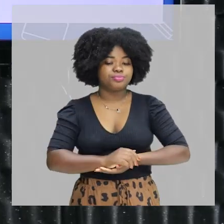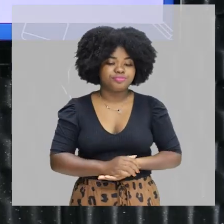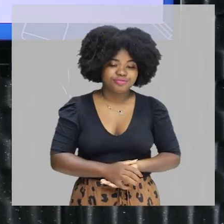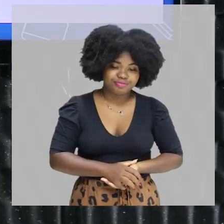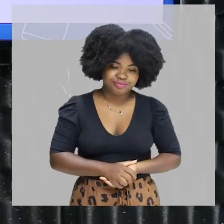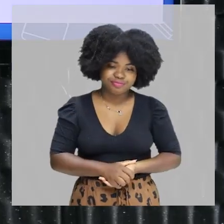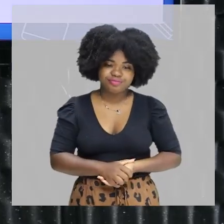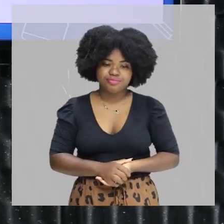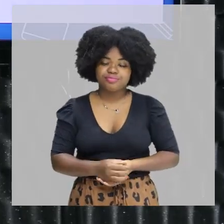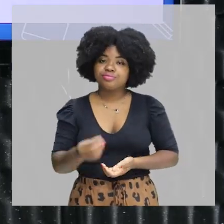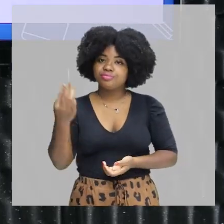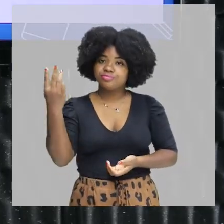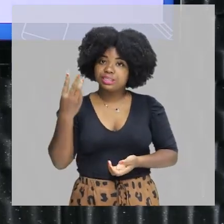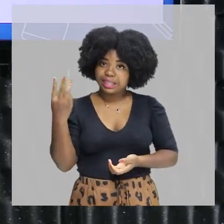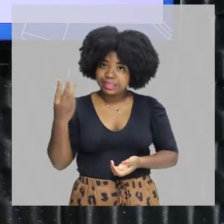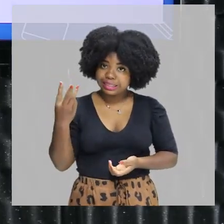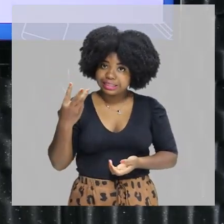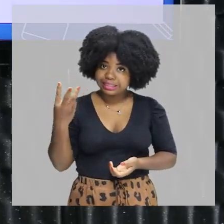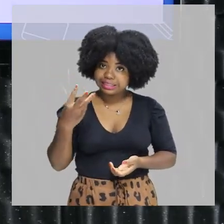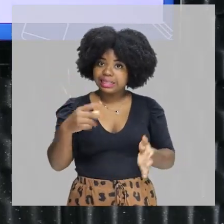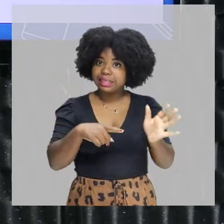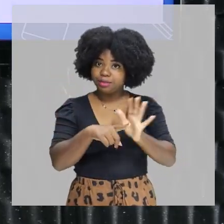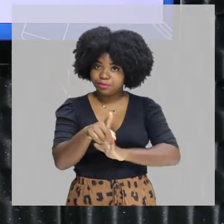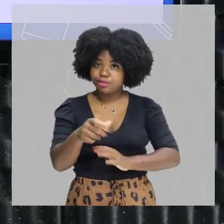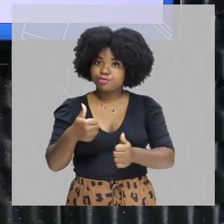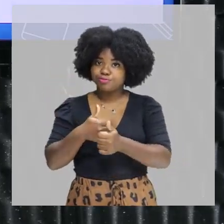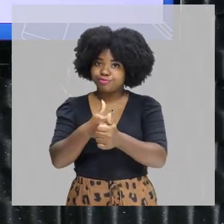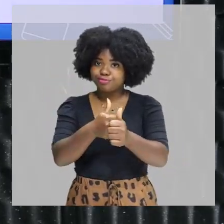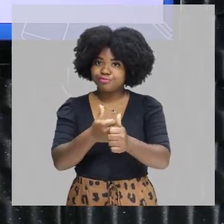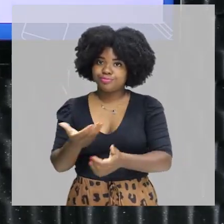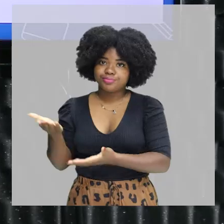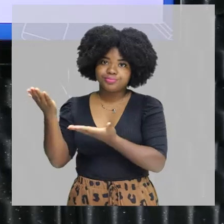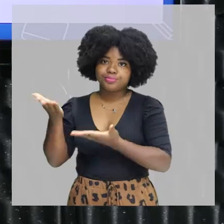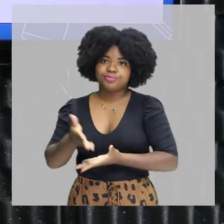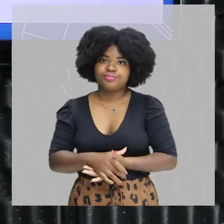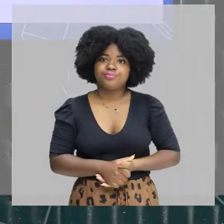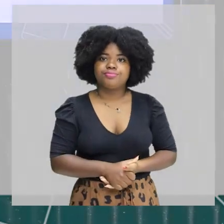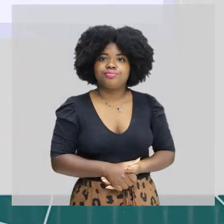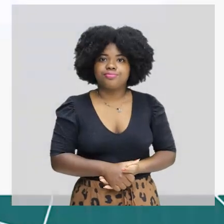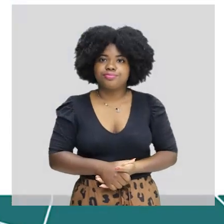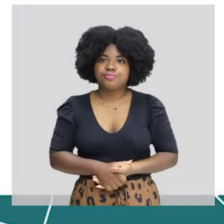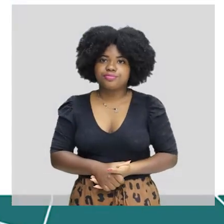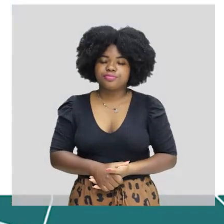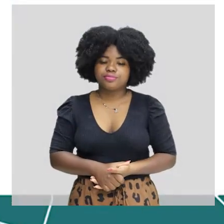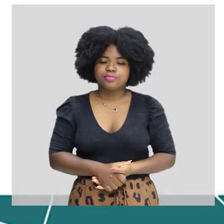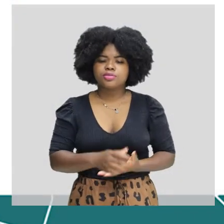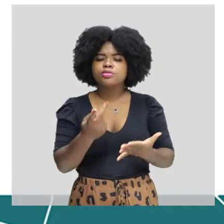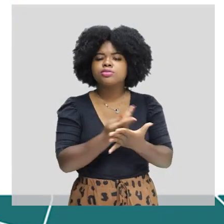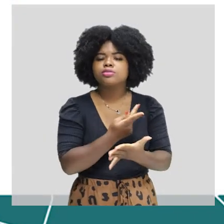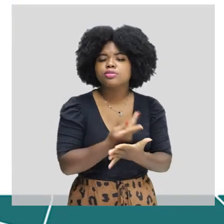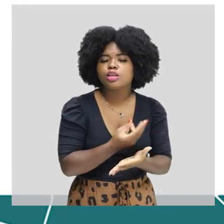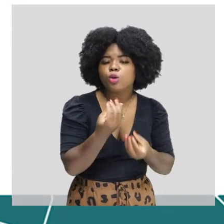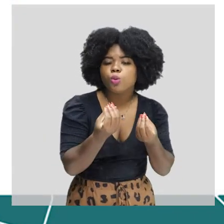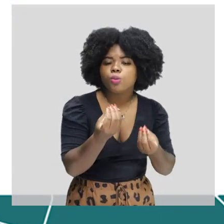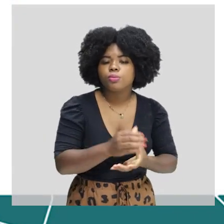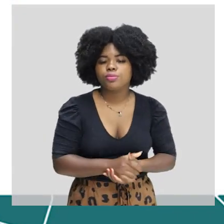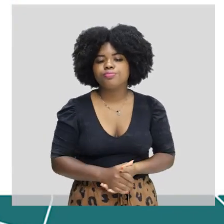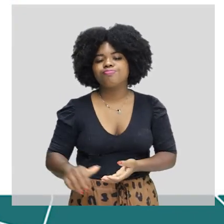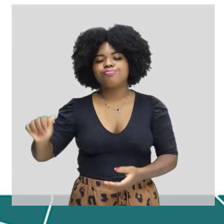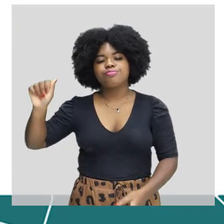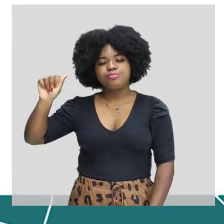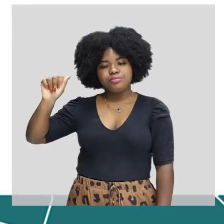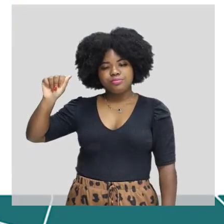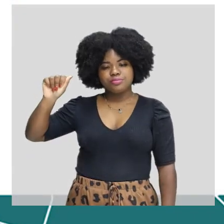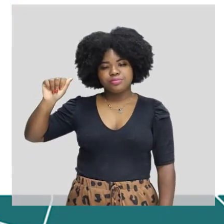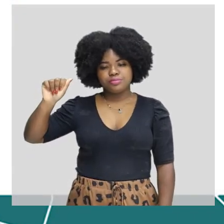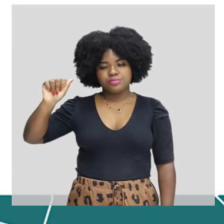que as correções. Terceira. Assinale a alternativa em que haja erro de regência. Onde tem erro aqui, ó. Deu-lhe um